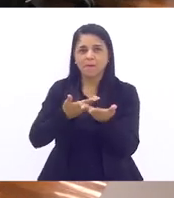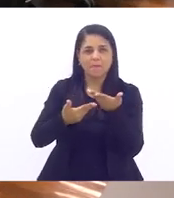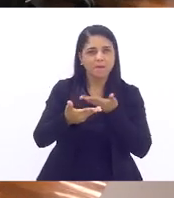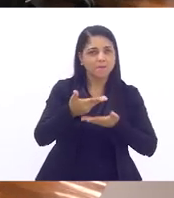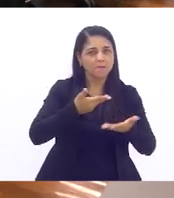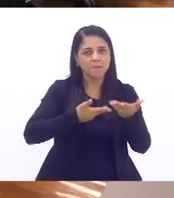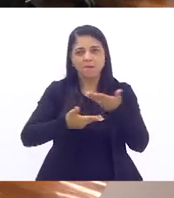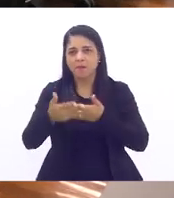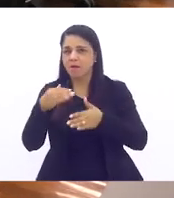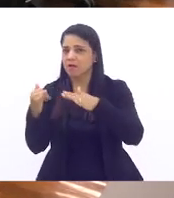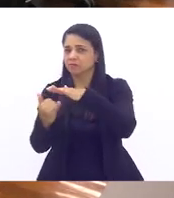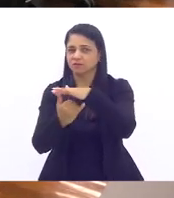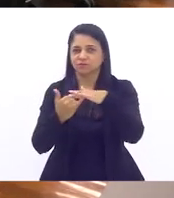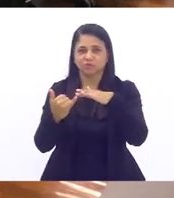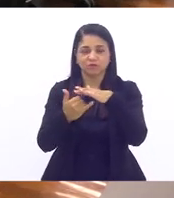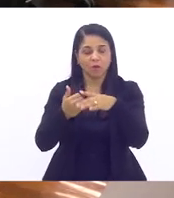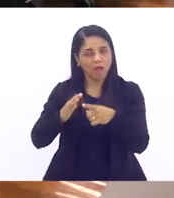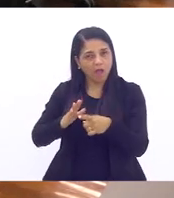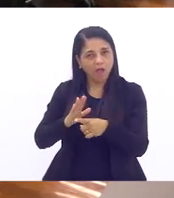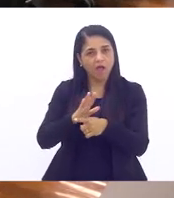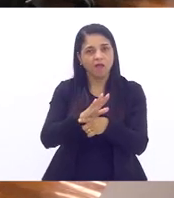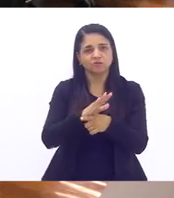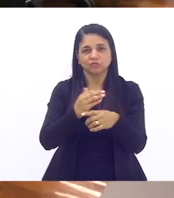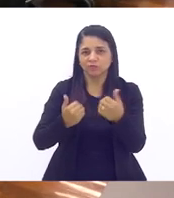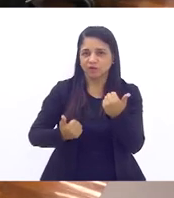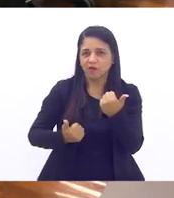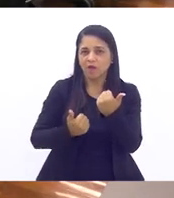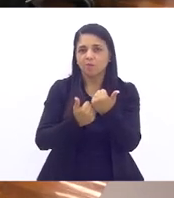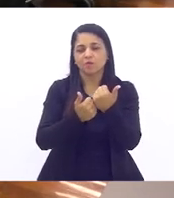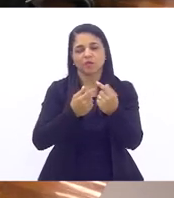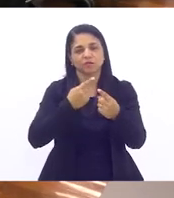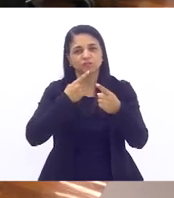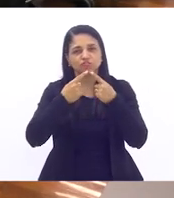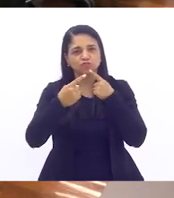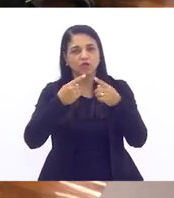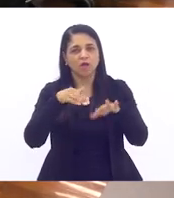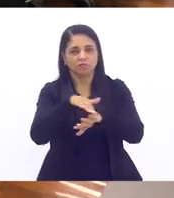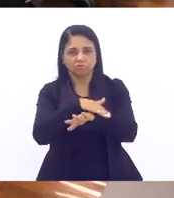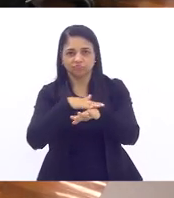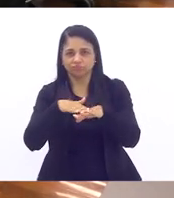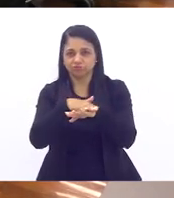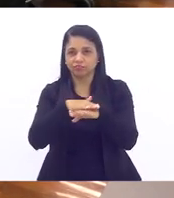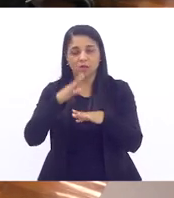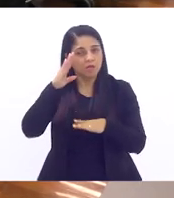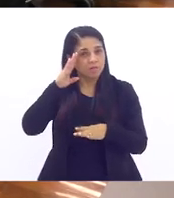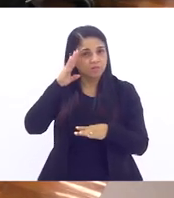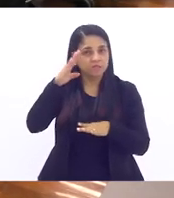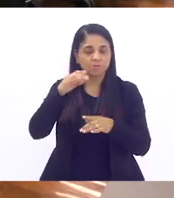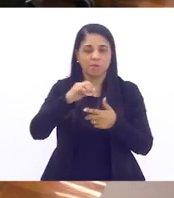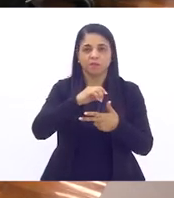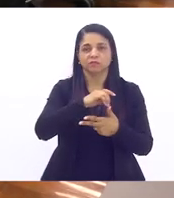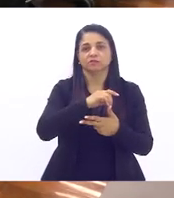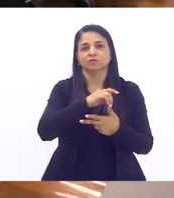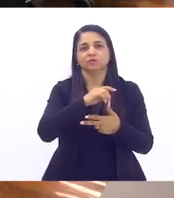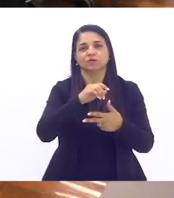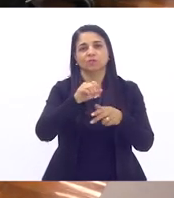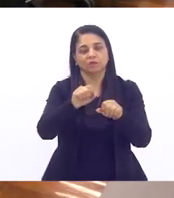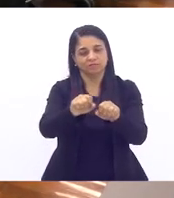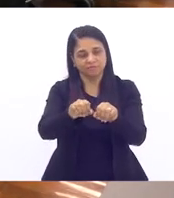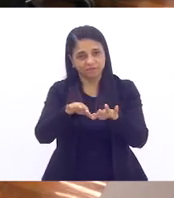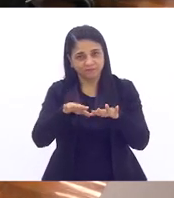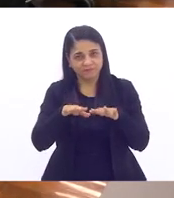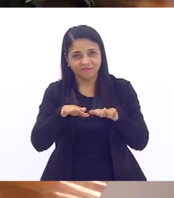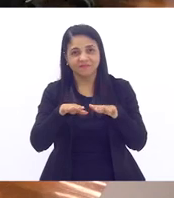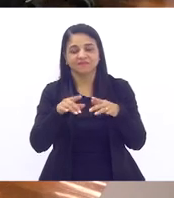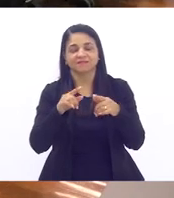instituições busca contribuir com sugestões com diálogo especialmente com as casas legislativas e aqui não poderia ser